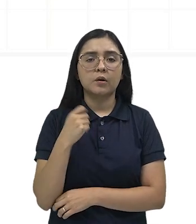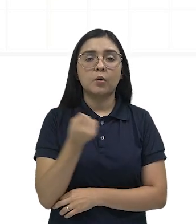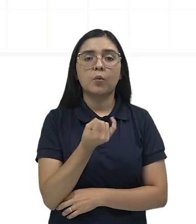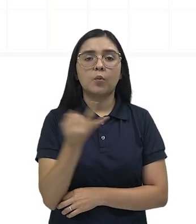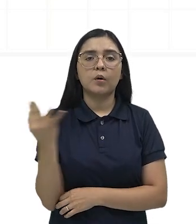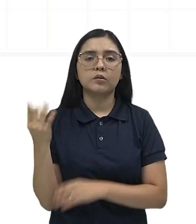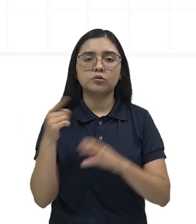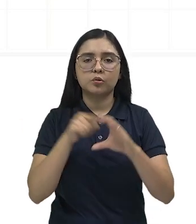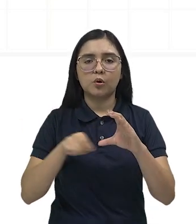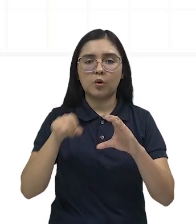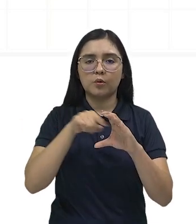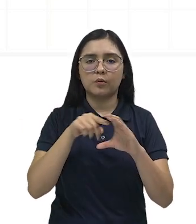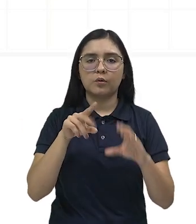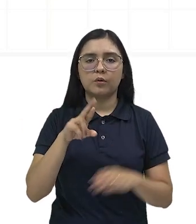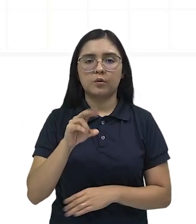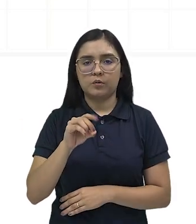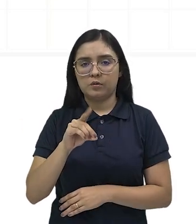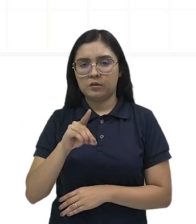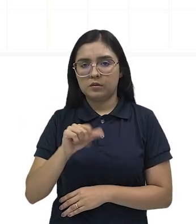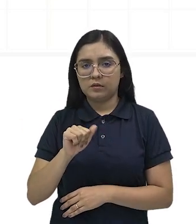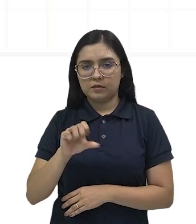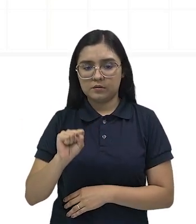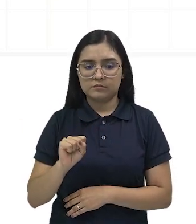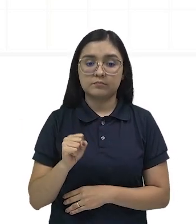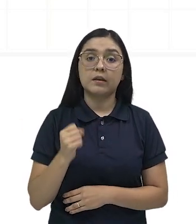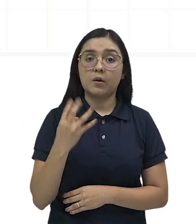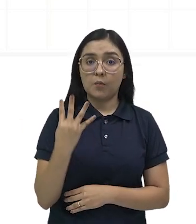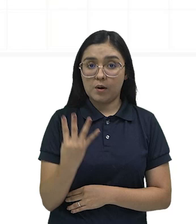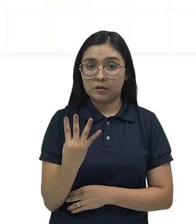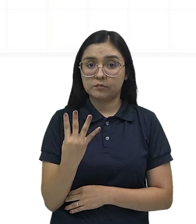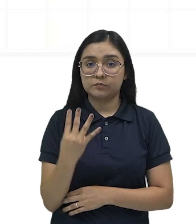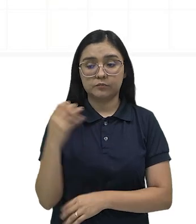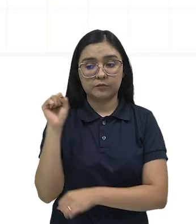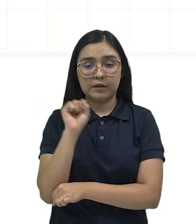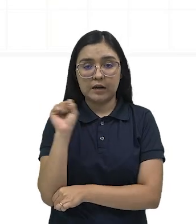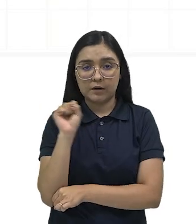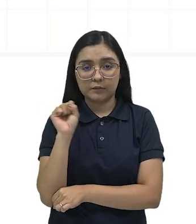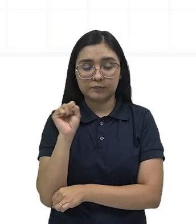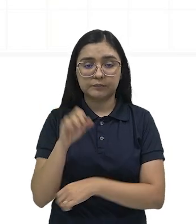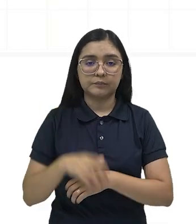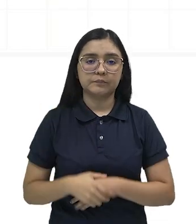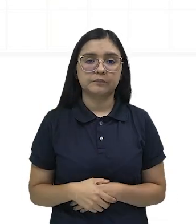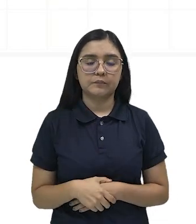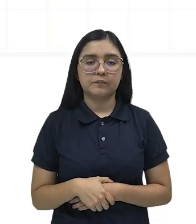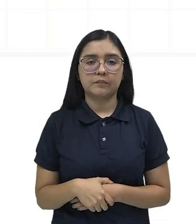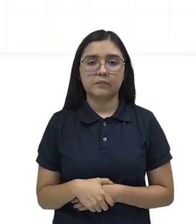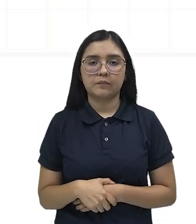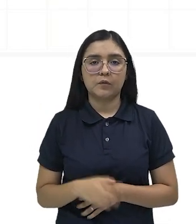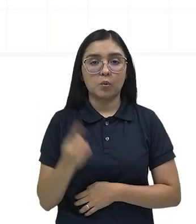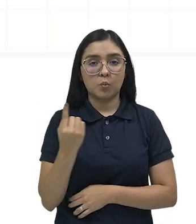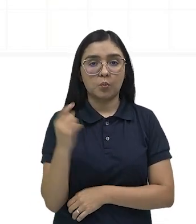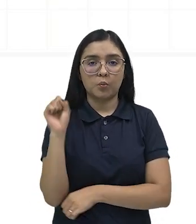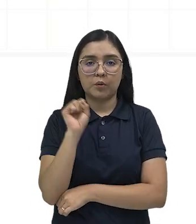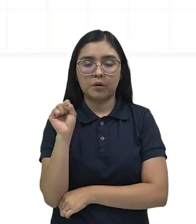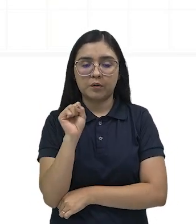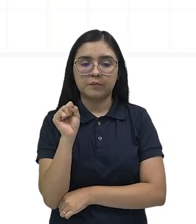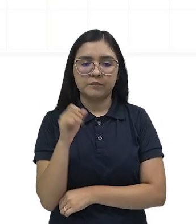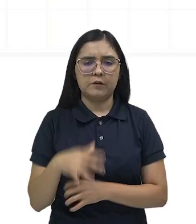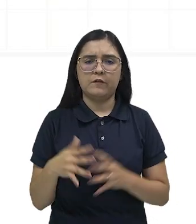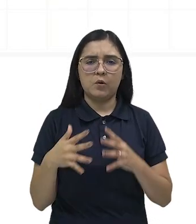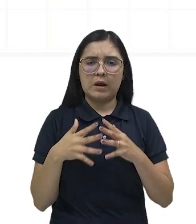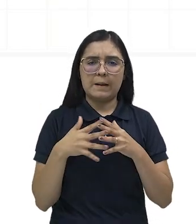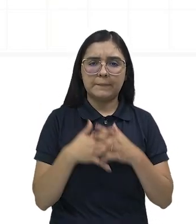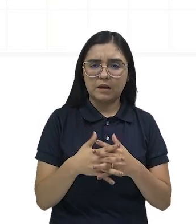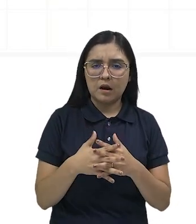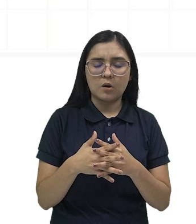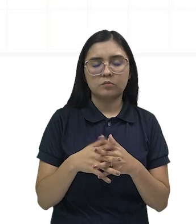4 rodas, né? Que são carros. certo? Ele não disse caminhão, ele